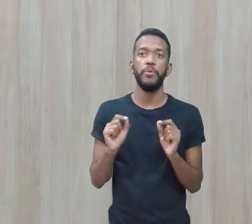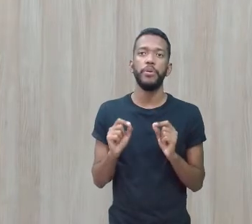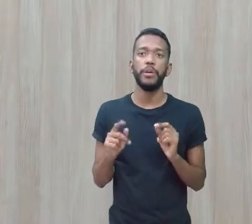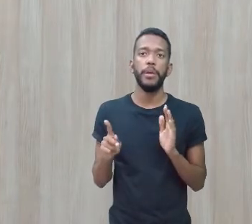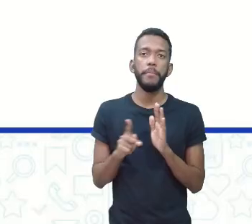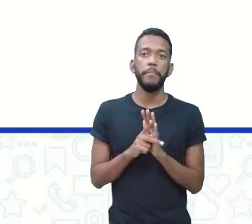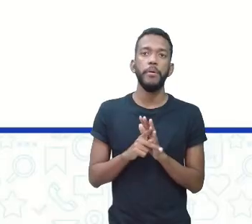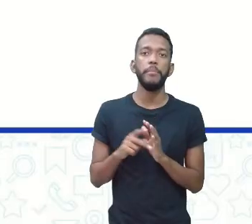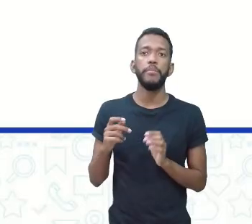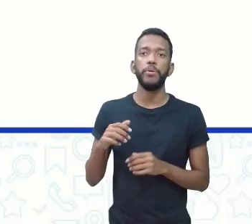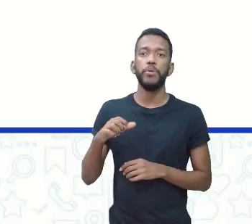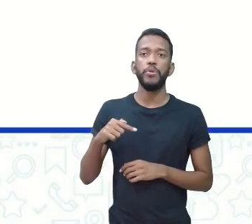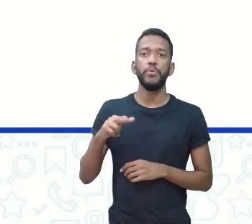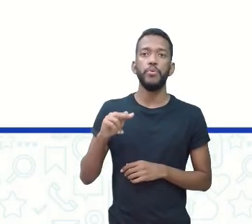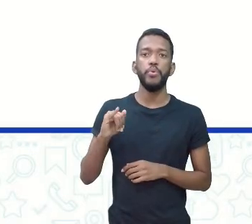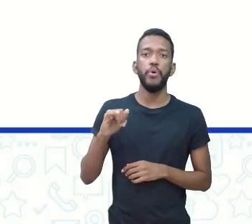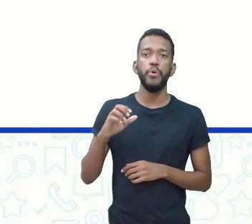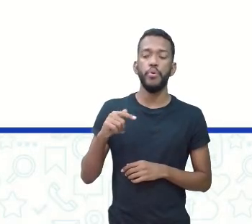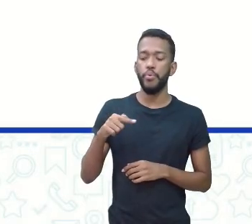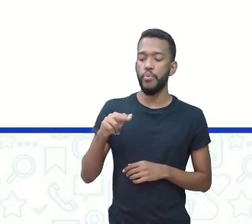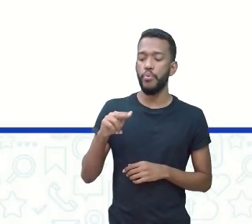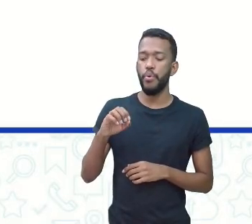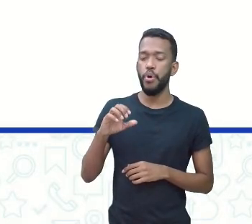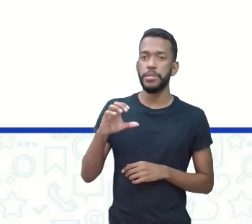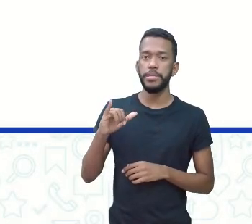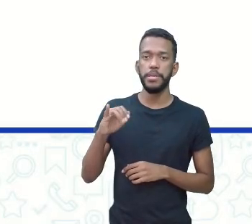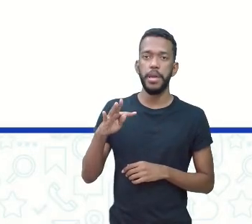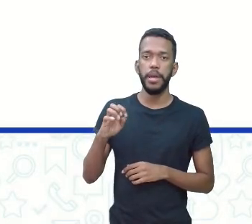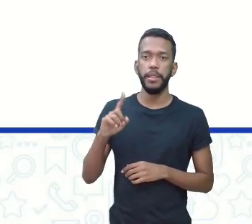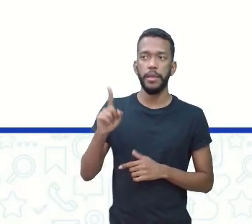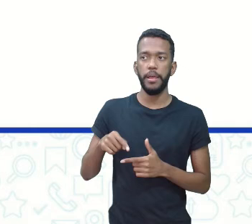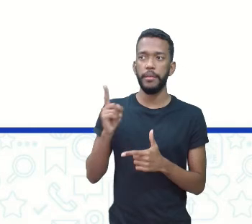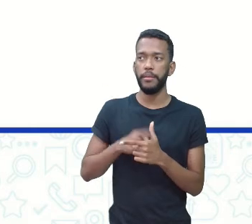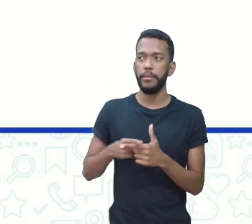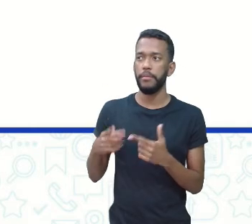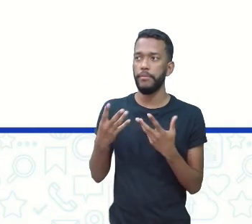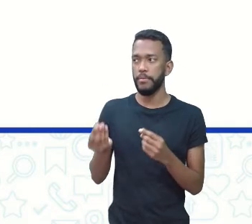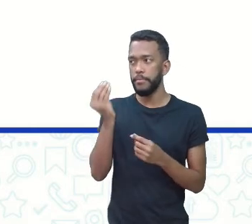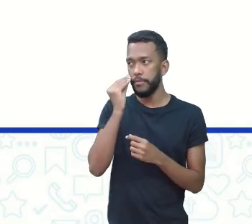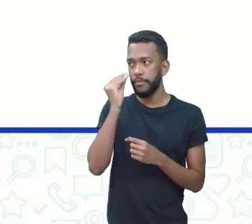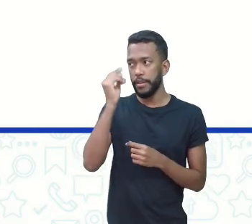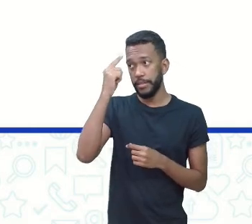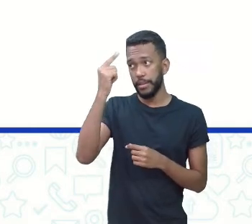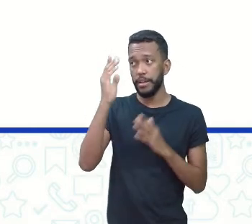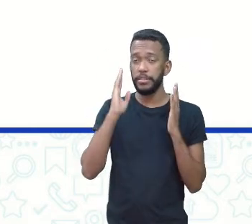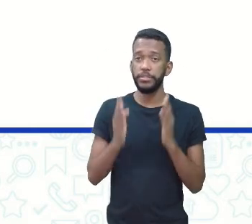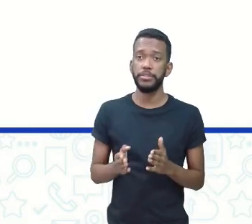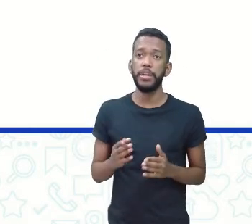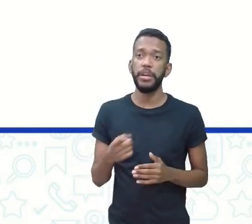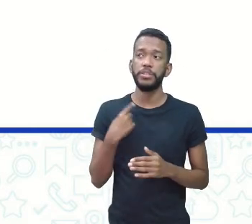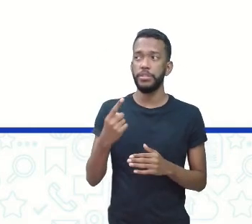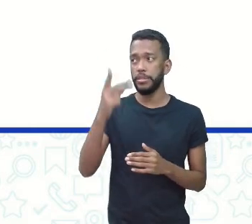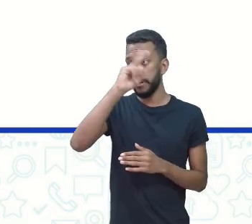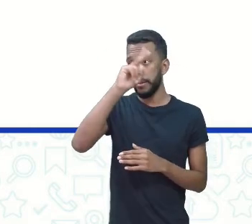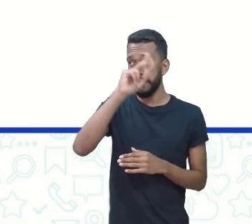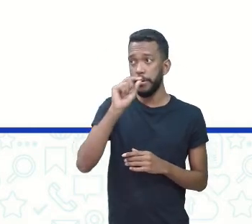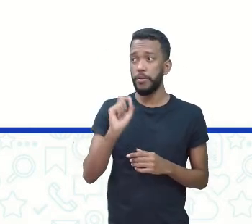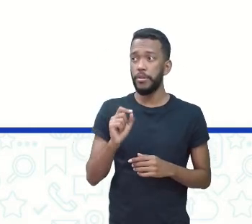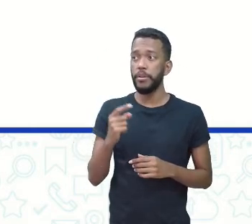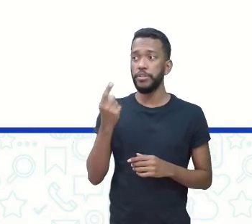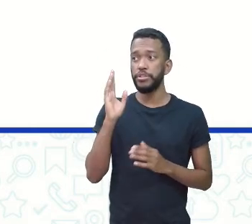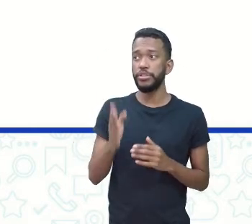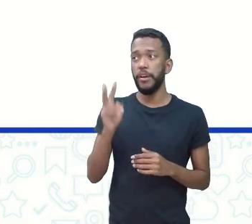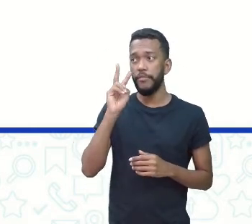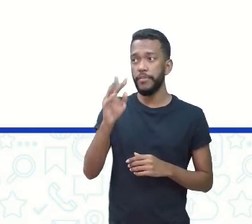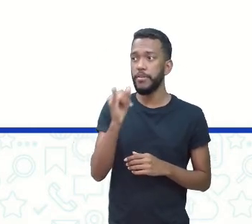de quociente. O que é que quociente significa? Vamos dar uma olhadinha aí nessa ideia para a gente relembrar. A gente viu o